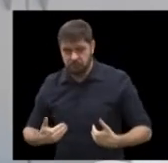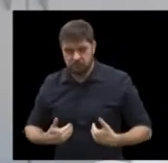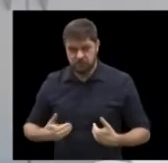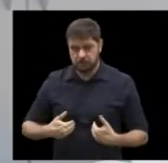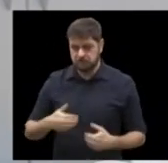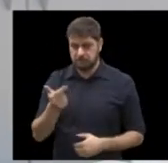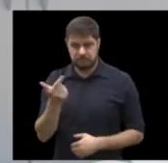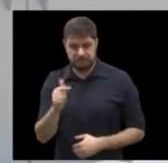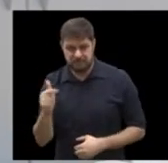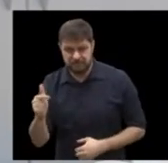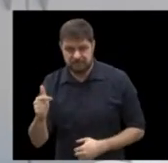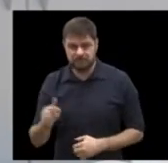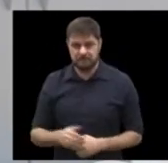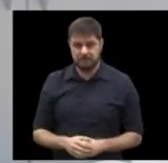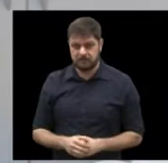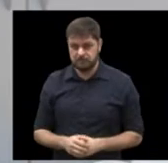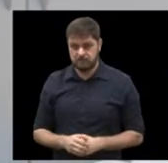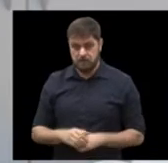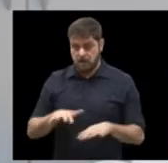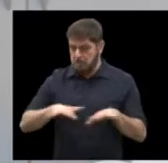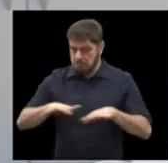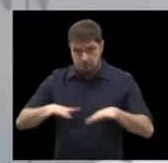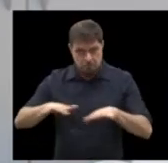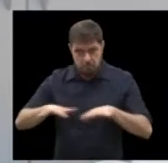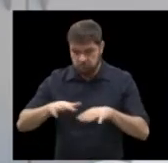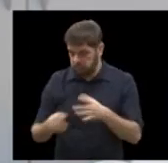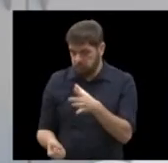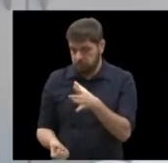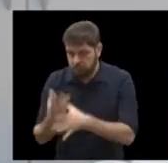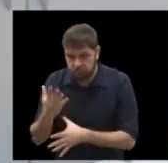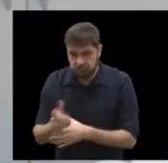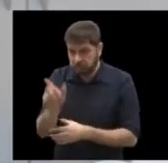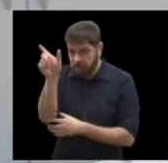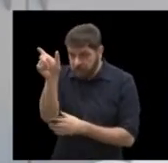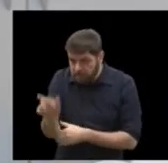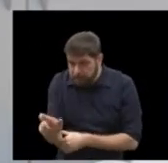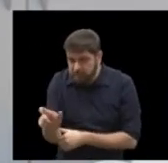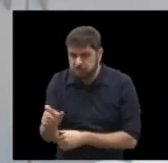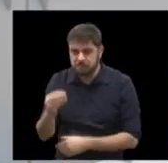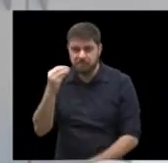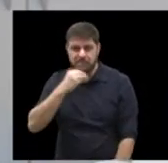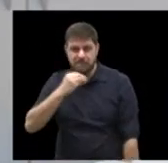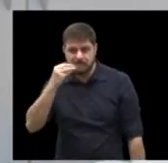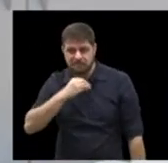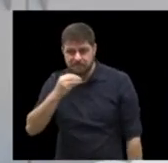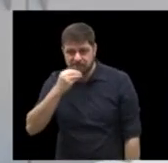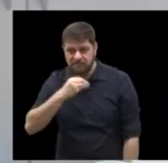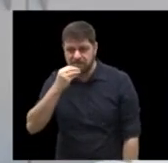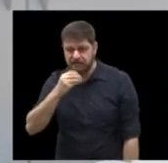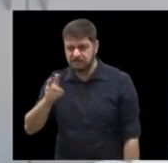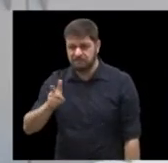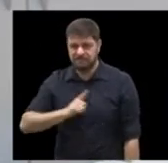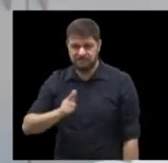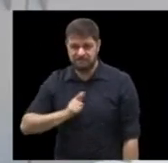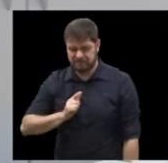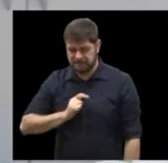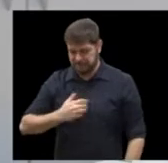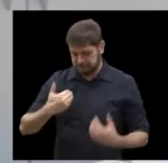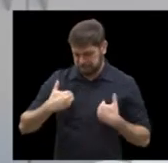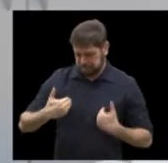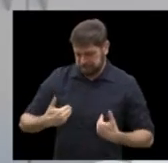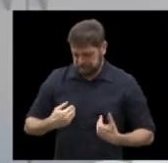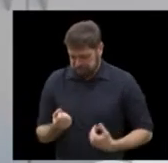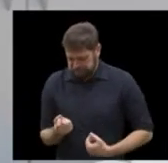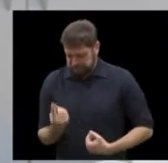ocorre nenhum movimento involuntário. Esse paciente ele chega com perda de força, ele chega com reflexos alterados,